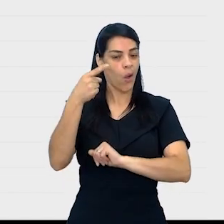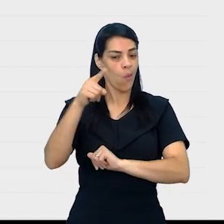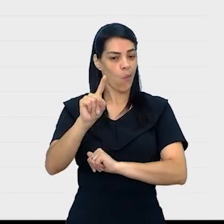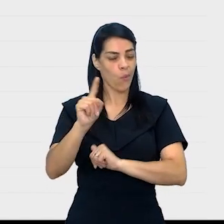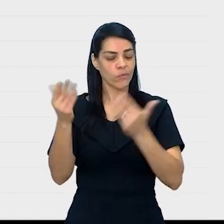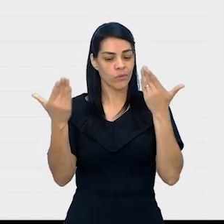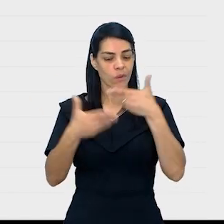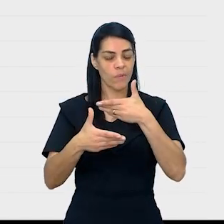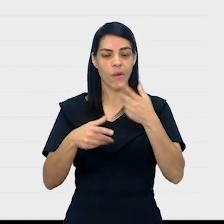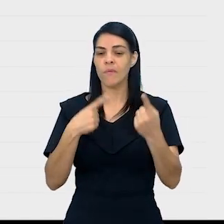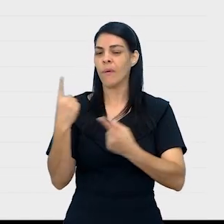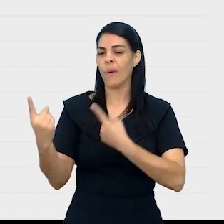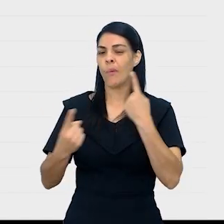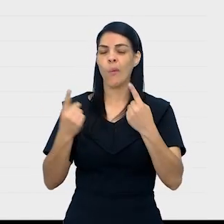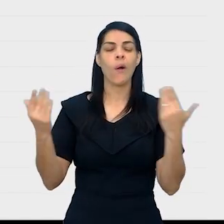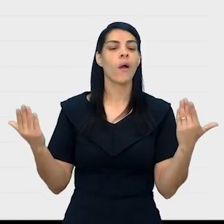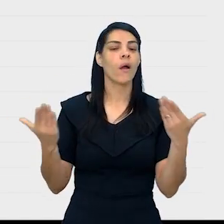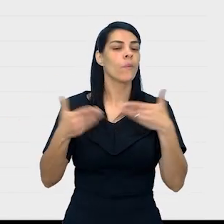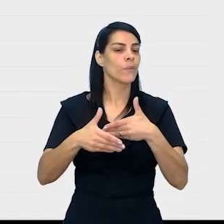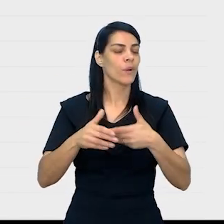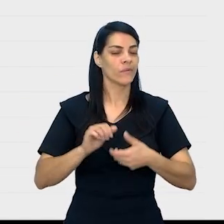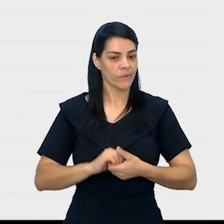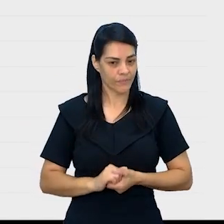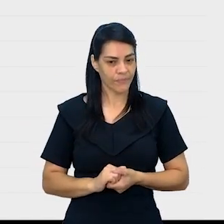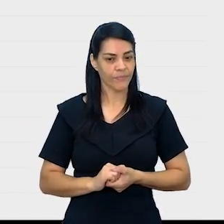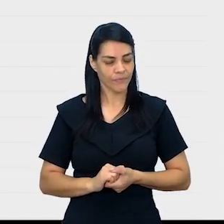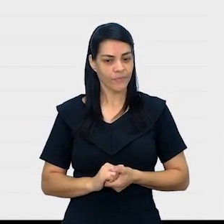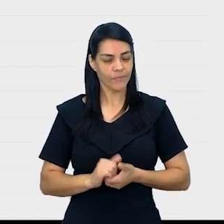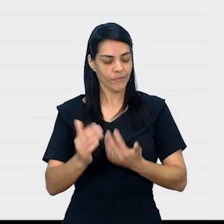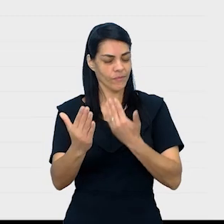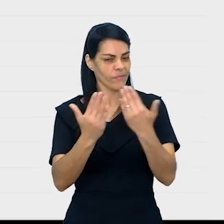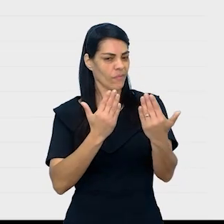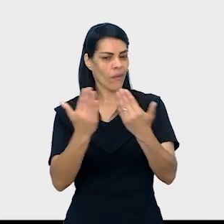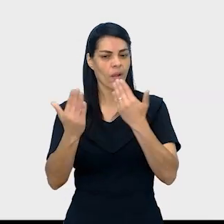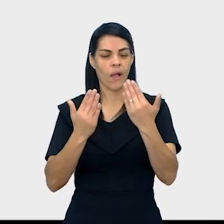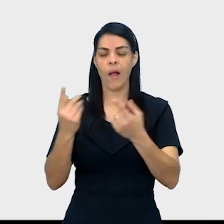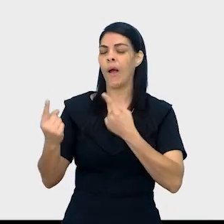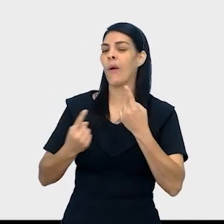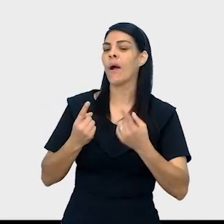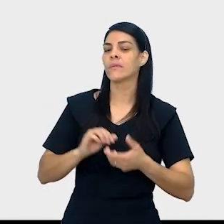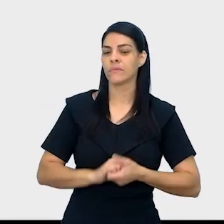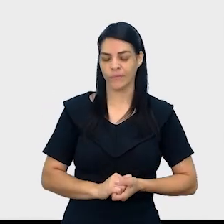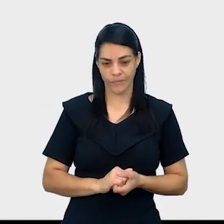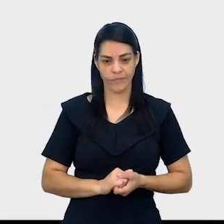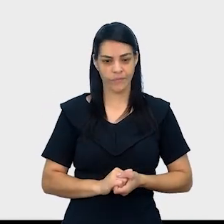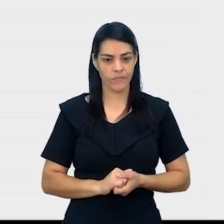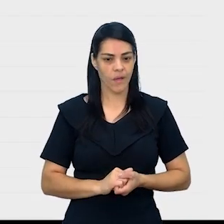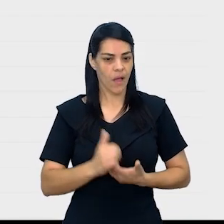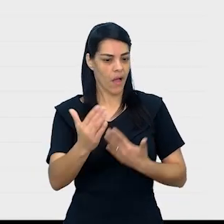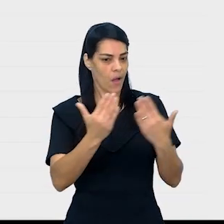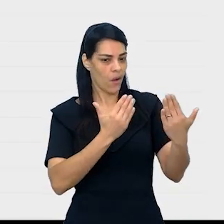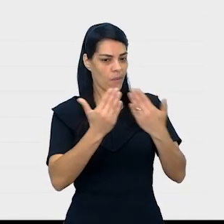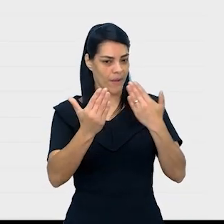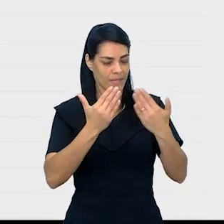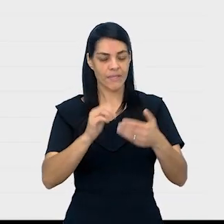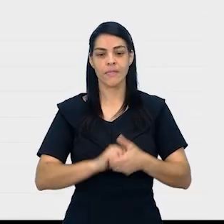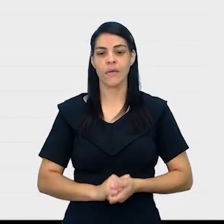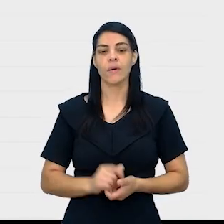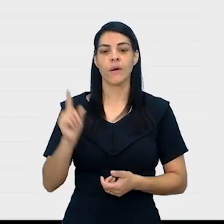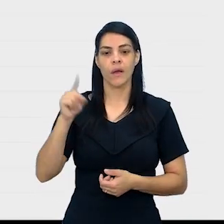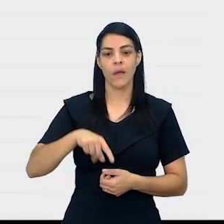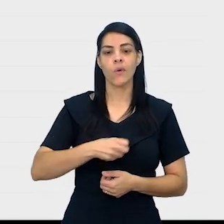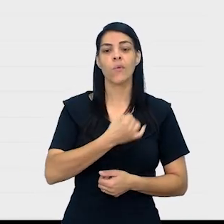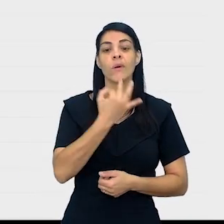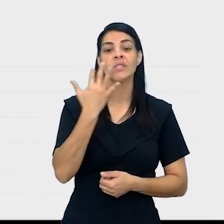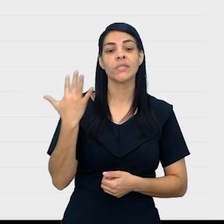essa prova para efeitos de comparação a comparação que a gente está comparando é o